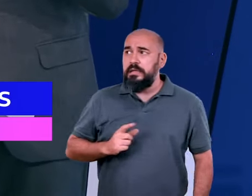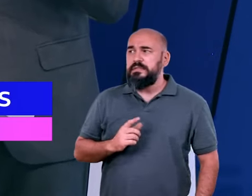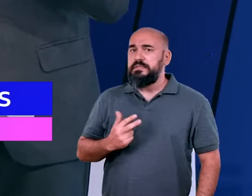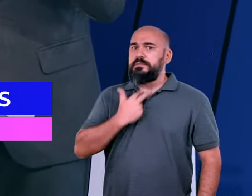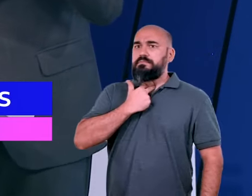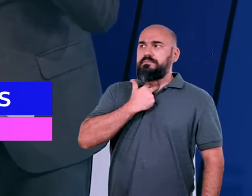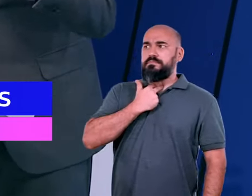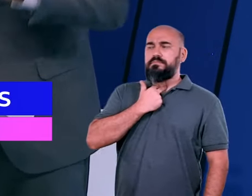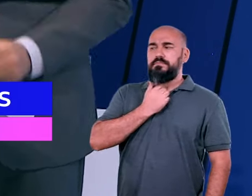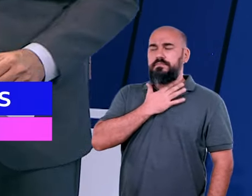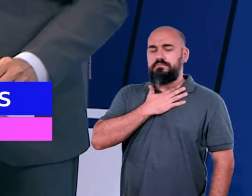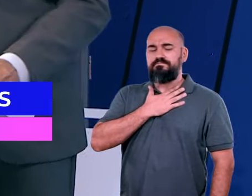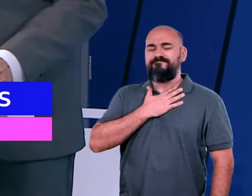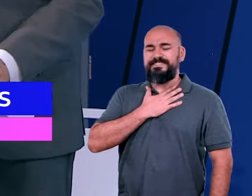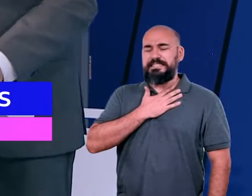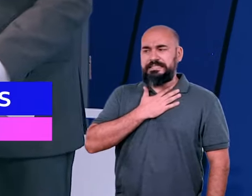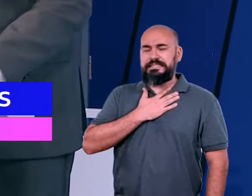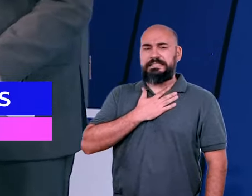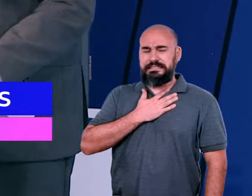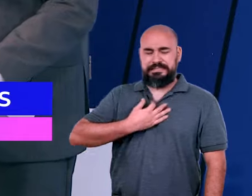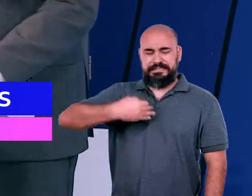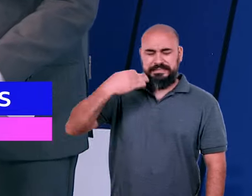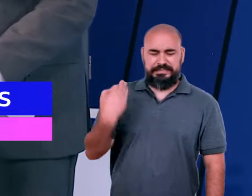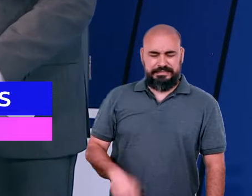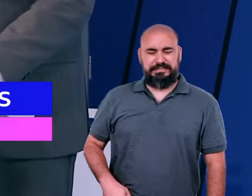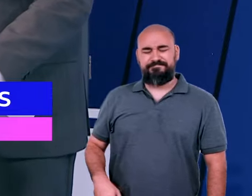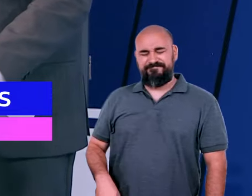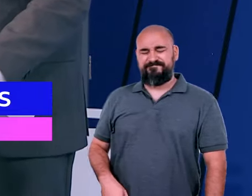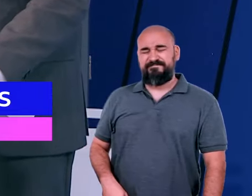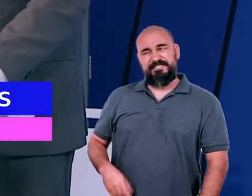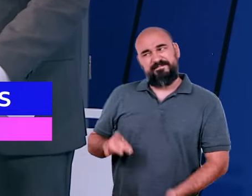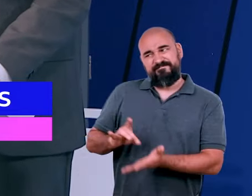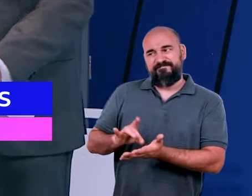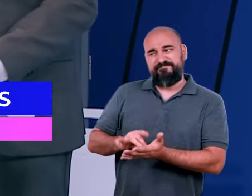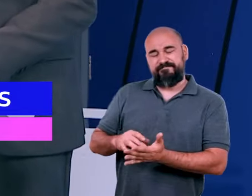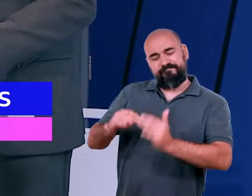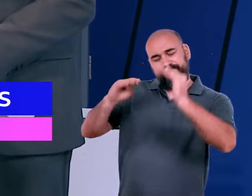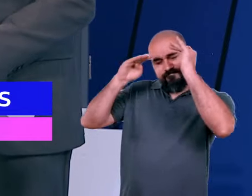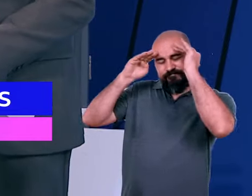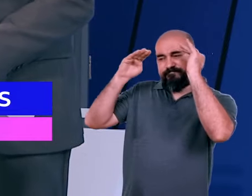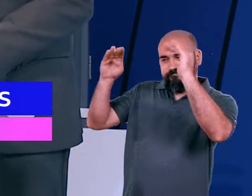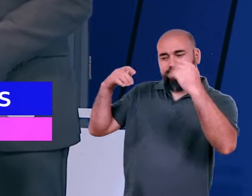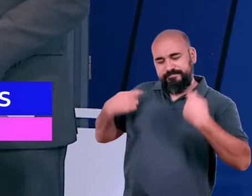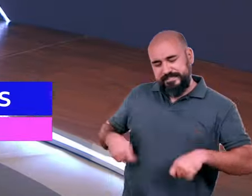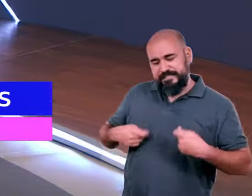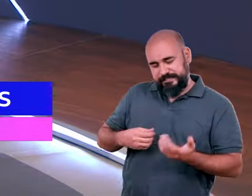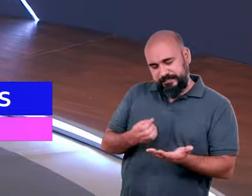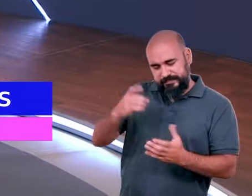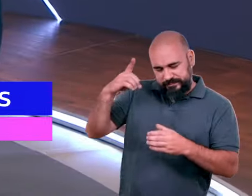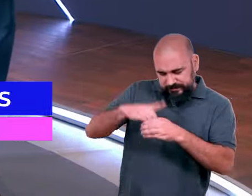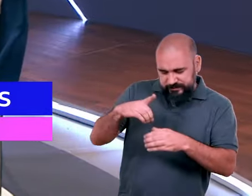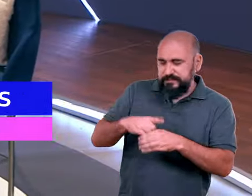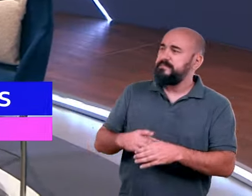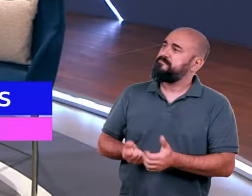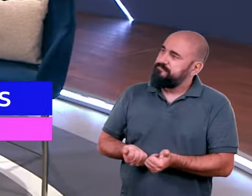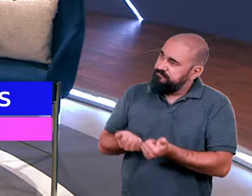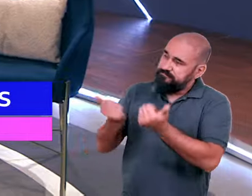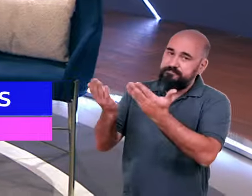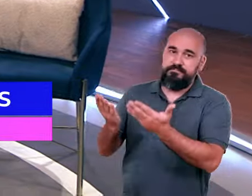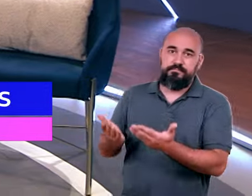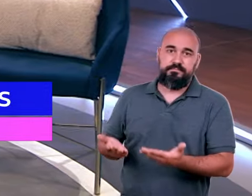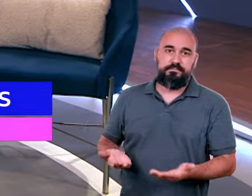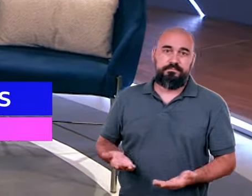preciso obedecer ao Senhor e fazer exatamente aquilo que Ele espera. Ao falar